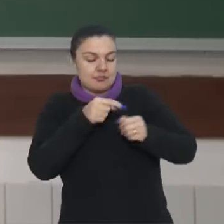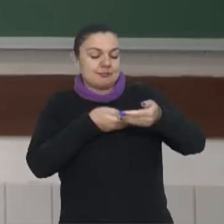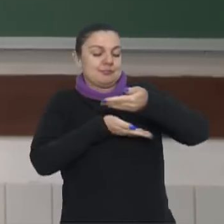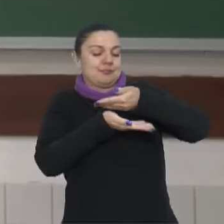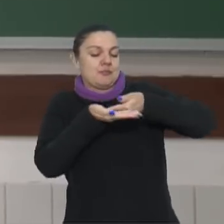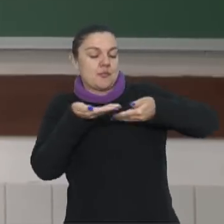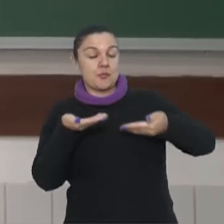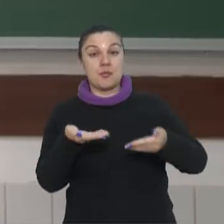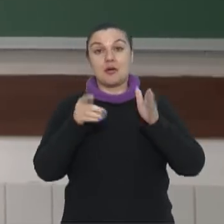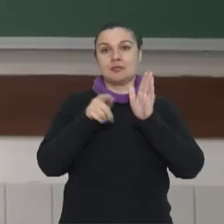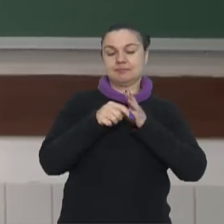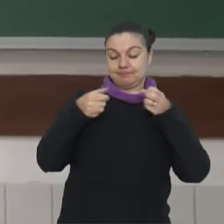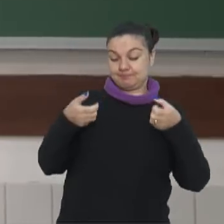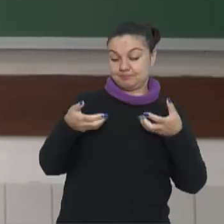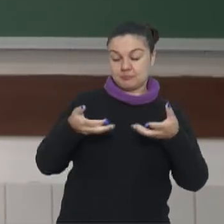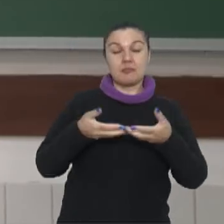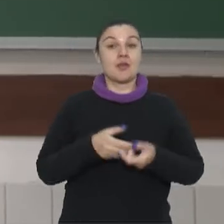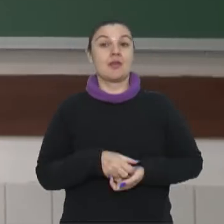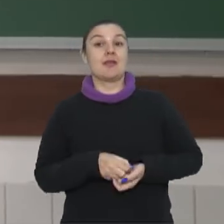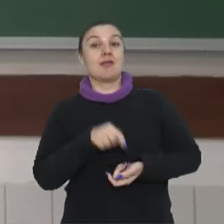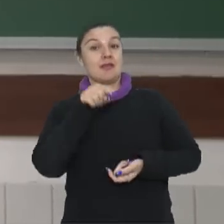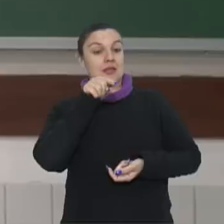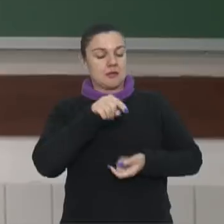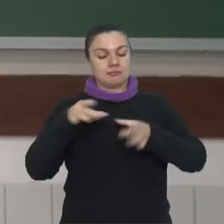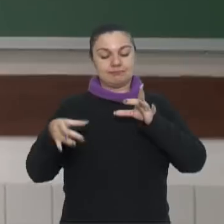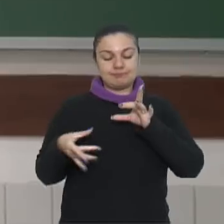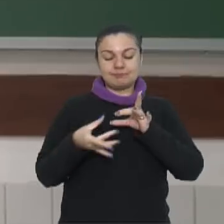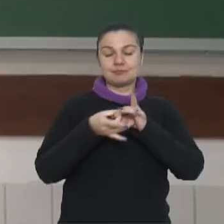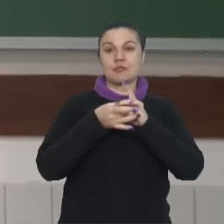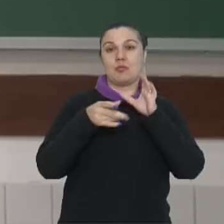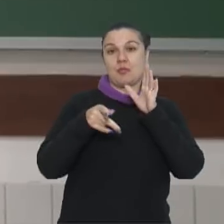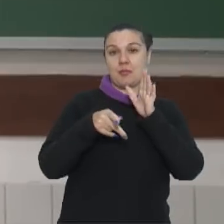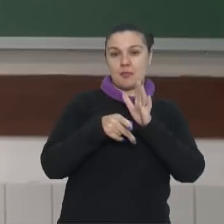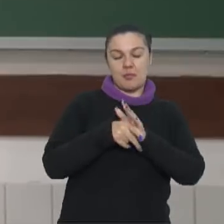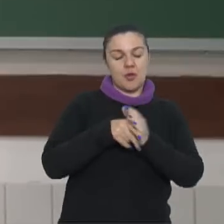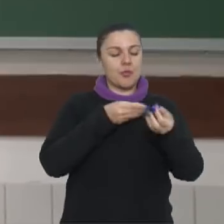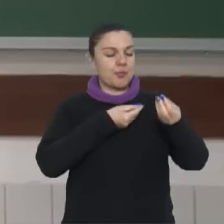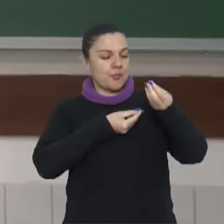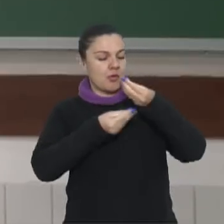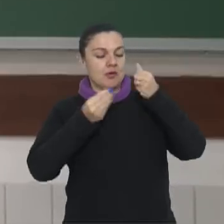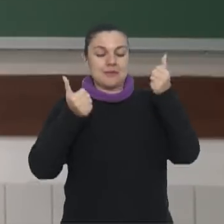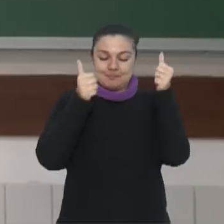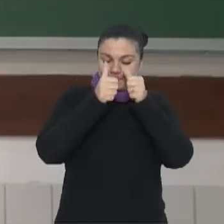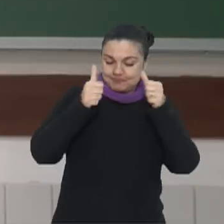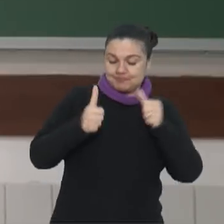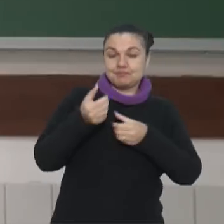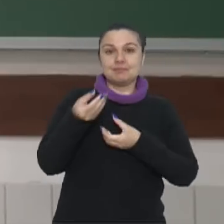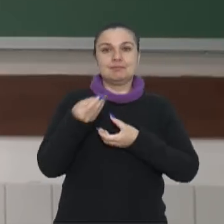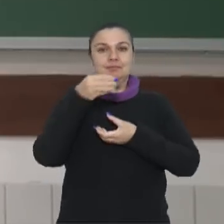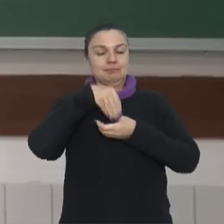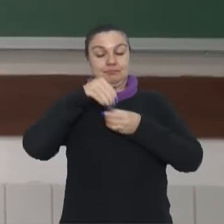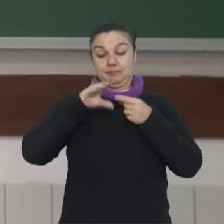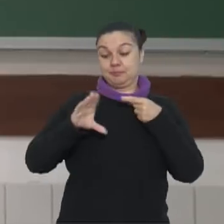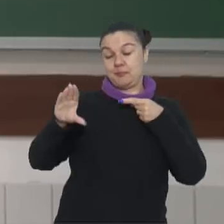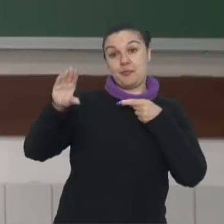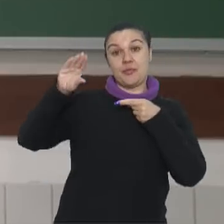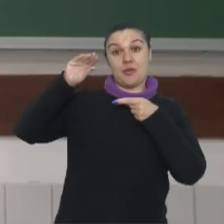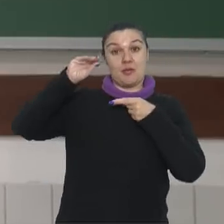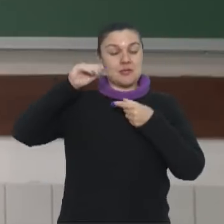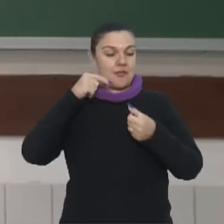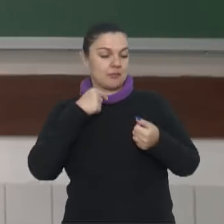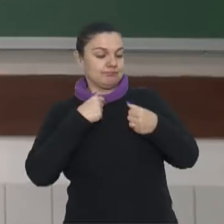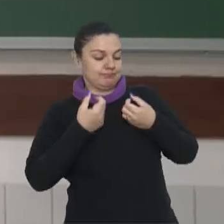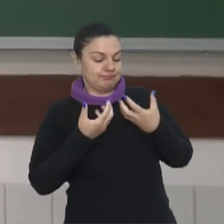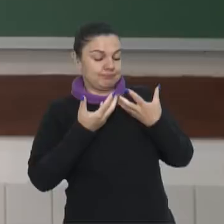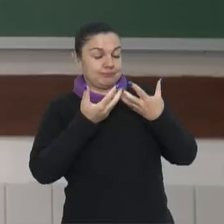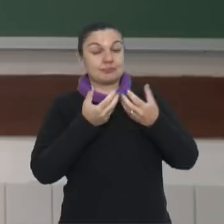linguagem e o discurso, né? Então nós somos constituídos de linguagem, nós nos construímos na nossa fala, nos nossos